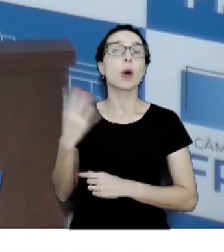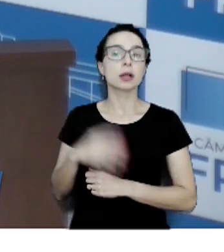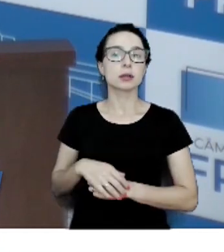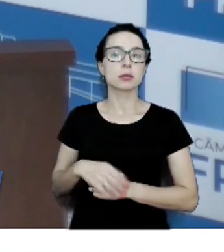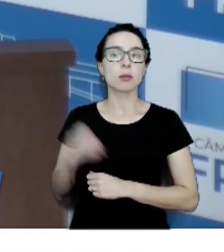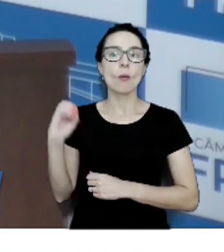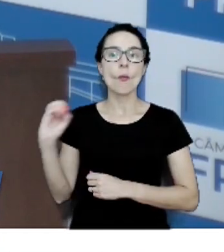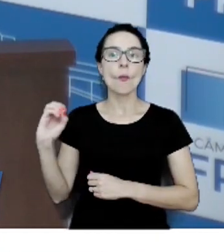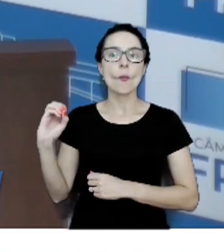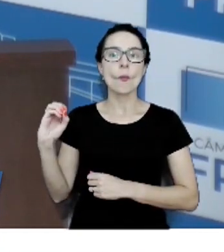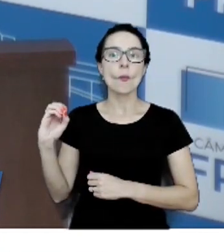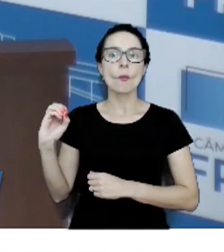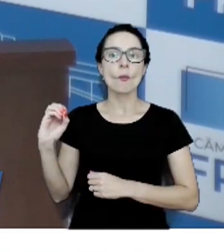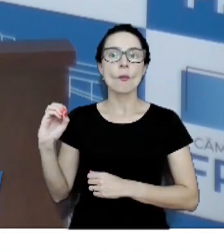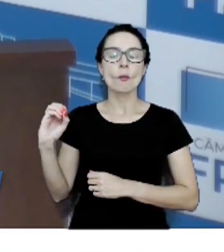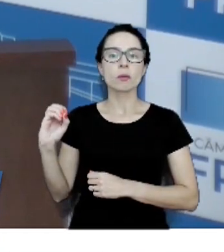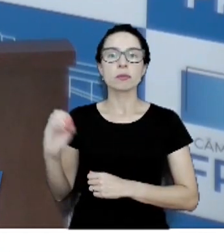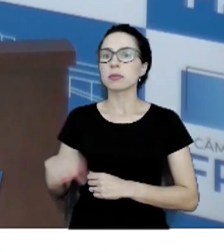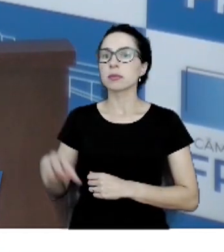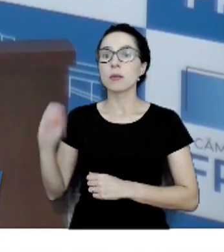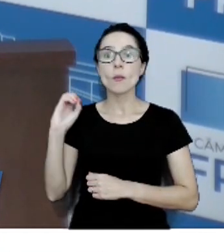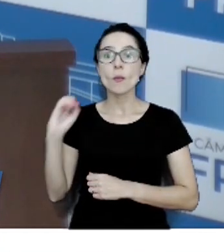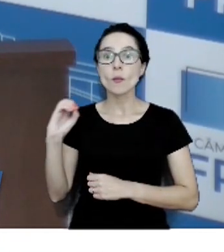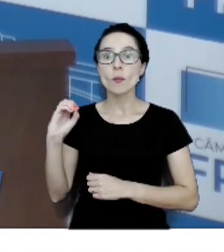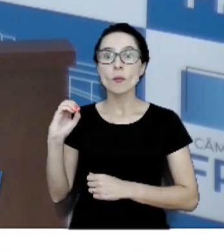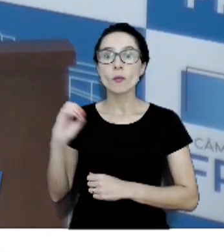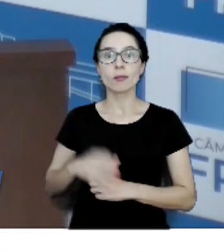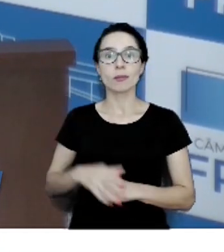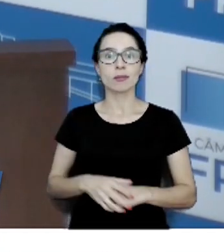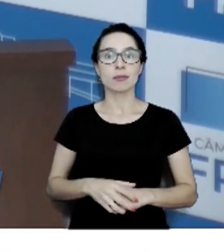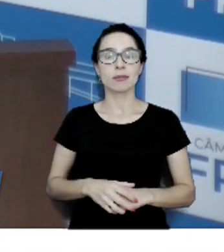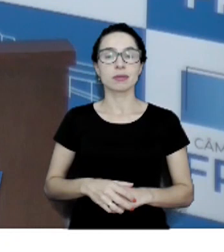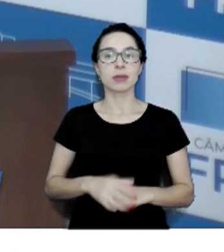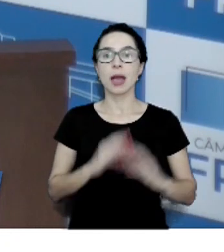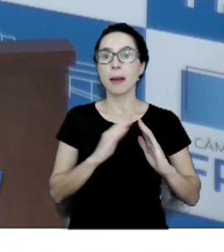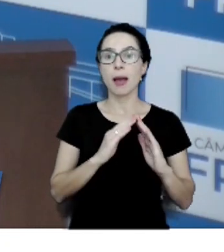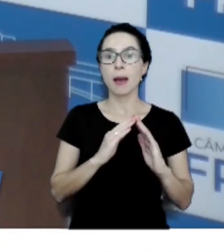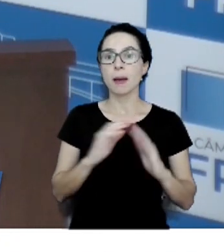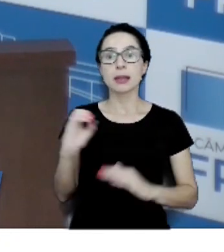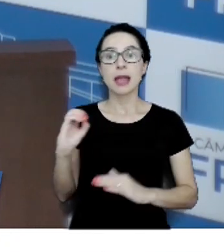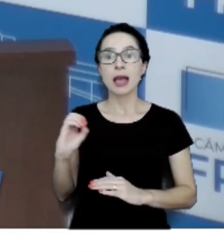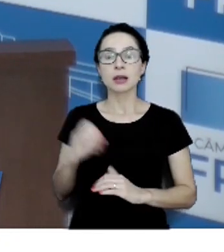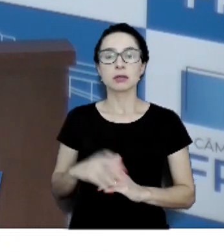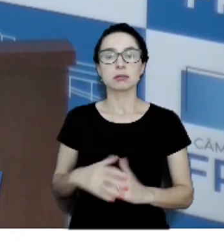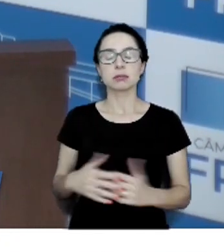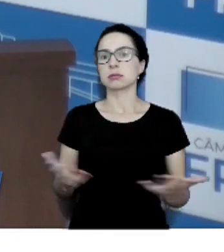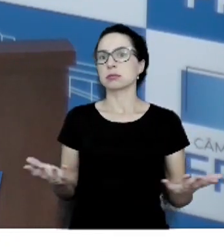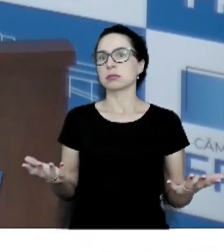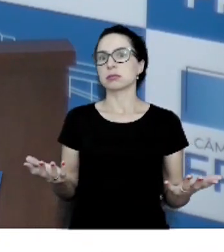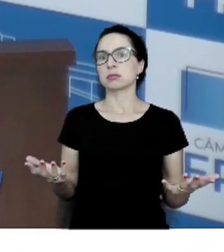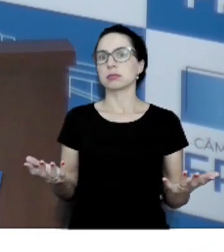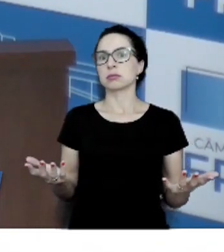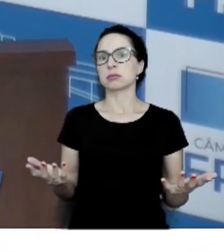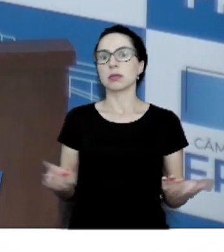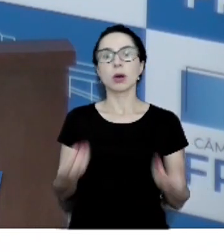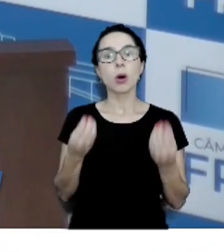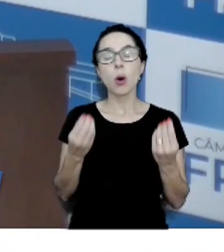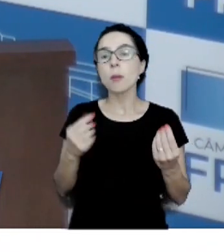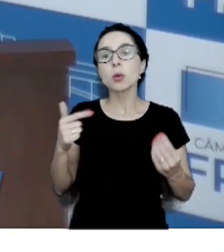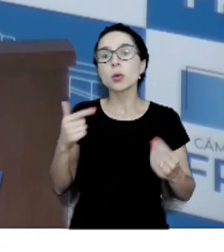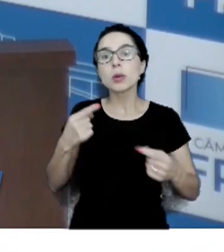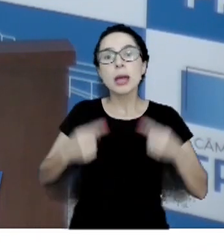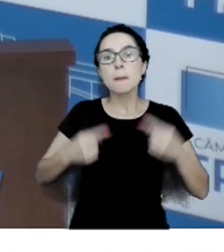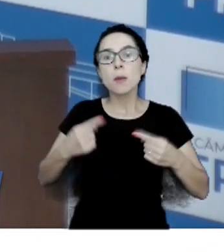Nada. Foi gasto zero em habitação. Então, quer dizer, nós não temos política